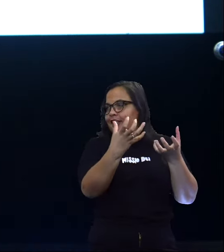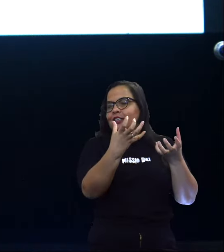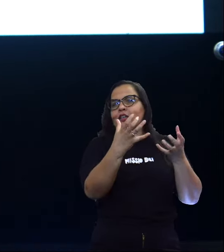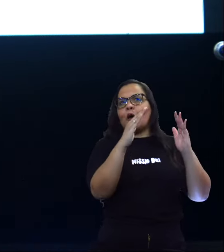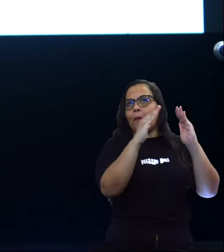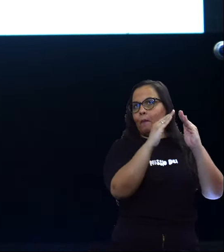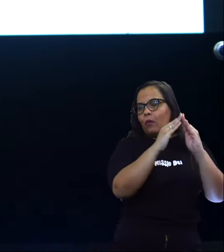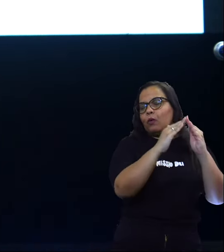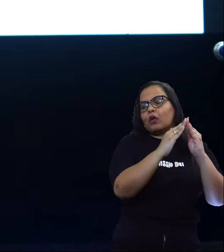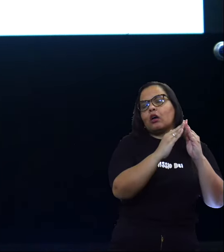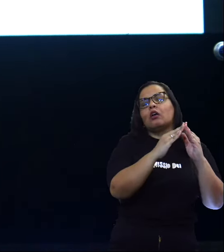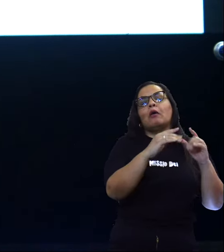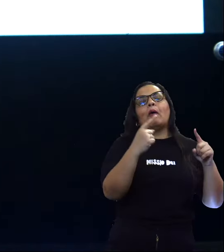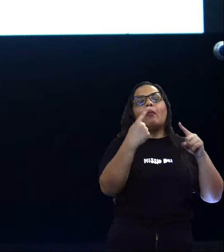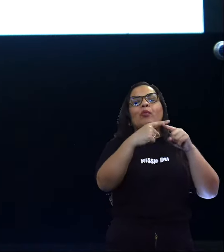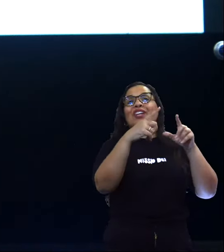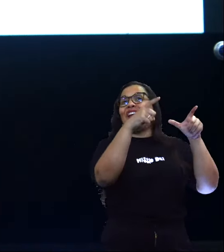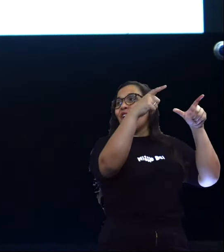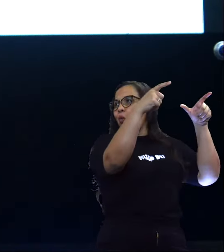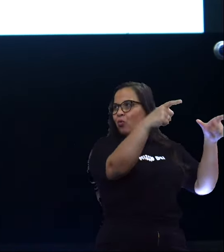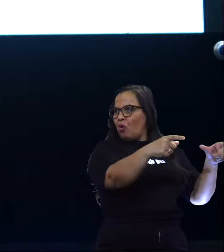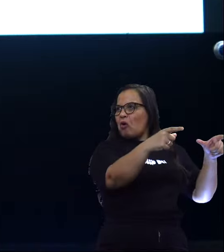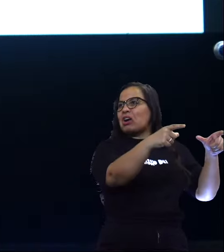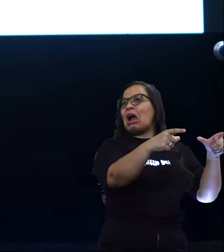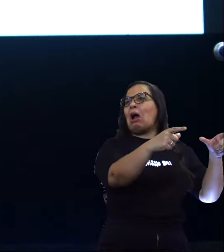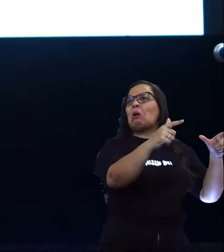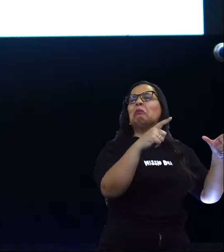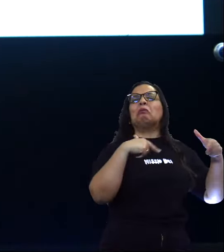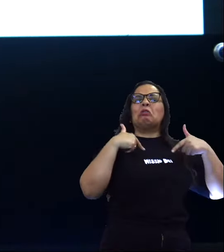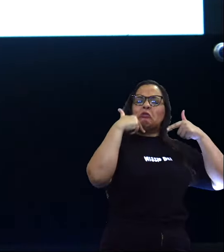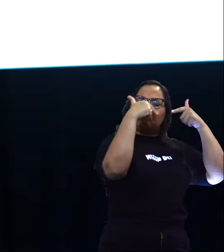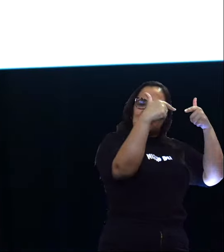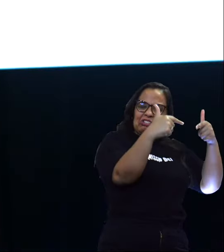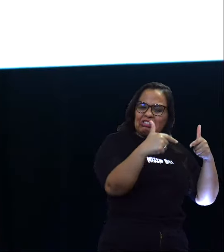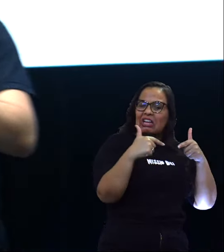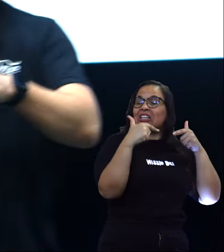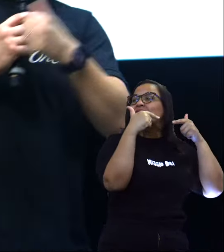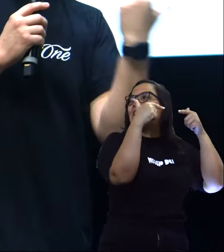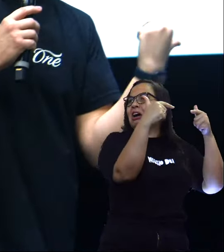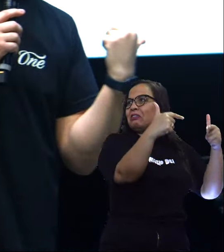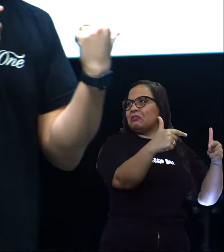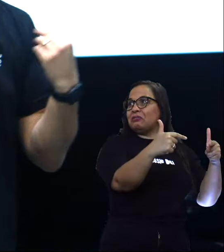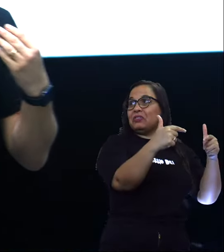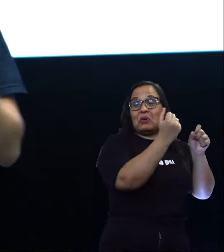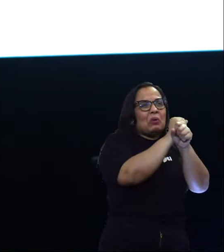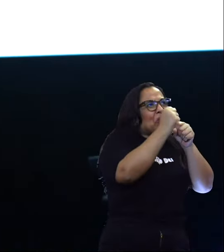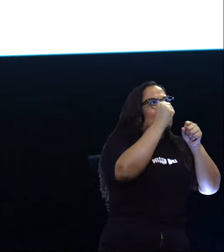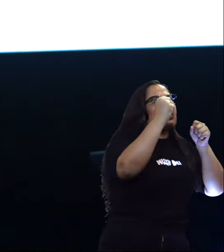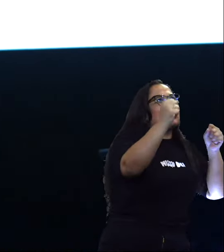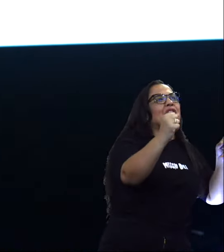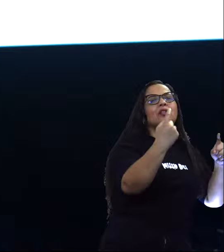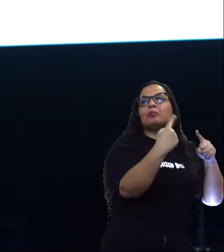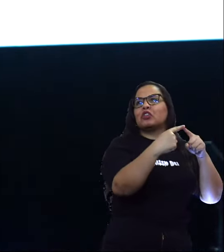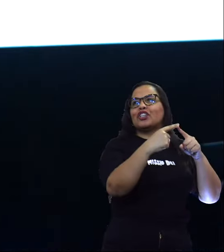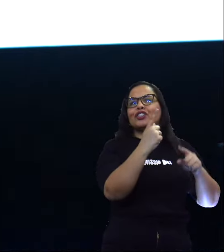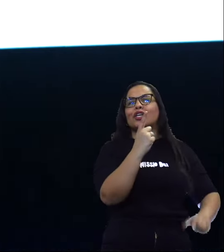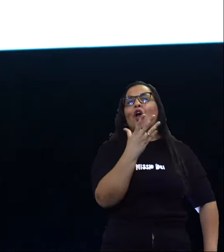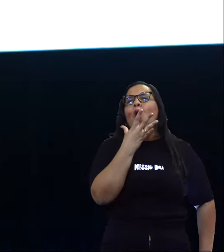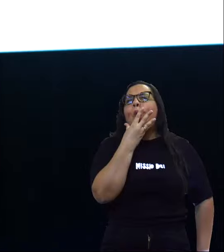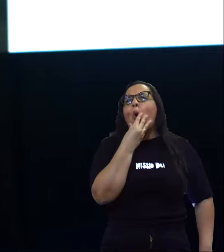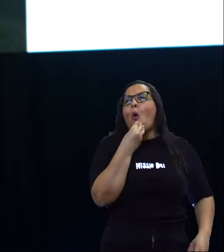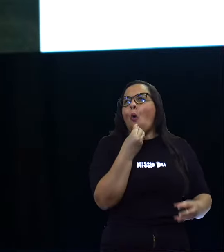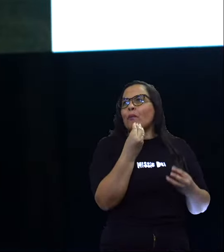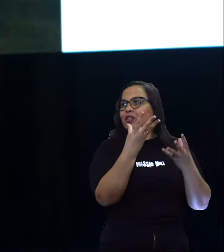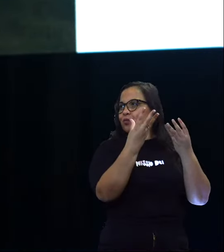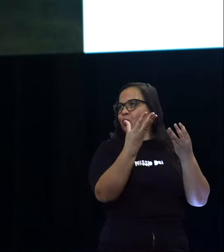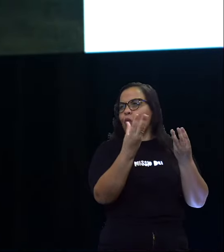quero, porque eu continuo acreditando na mesma palavra daquele tempo, de que o mesmo Deus que daria vitória naquela época, é o Deus que ainda vai dar vitória para mim